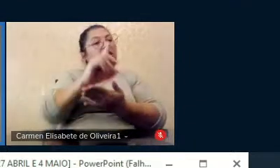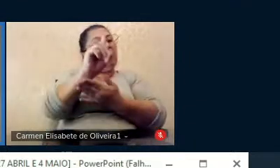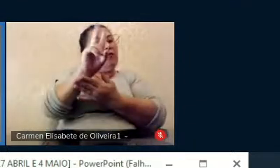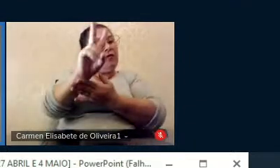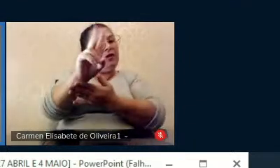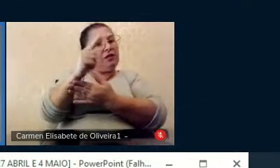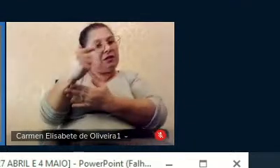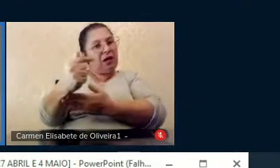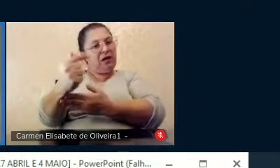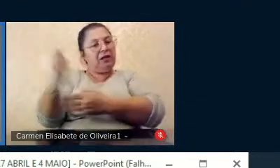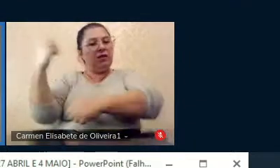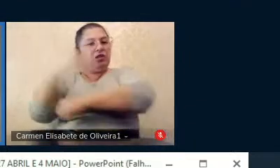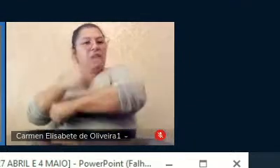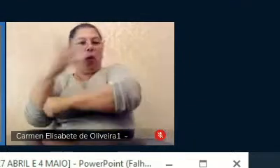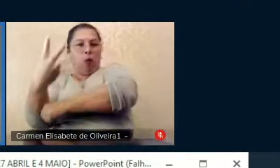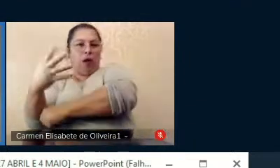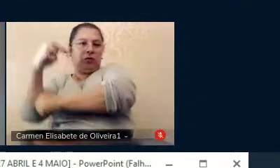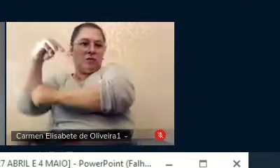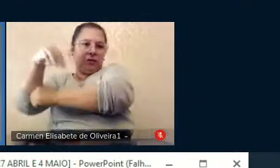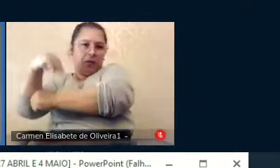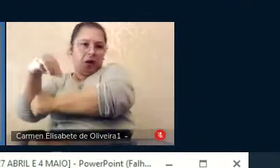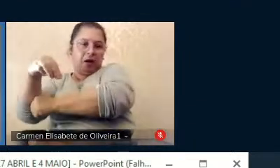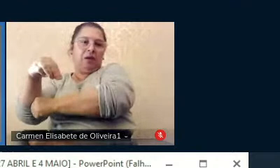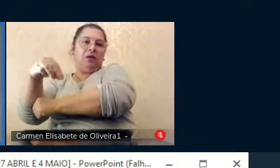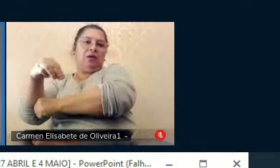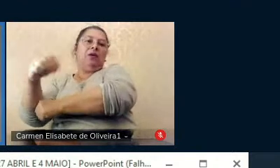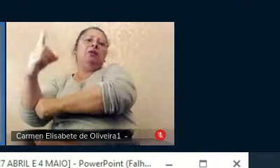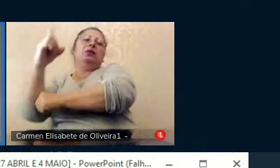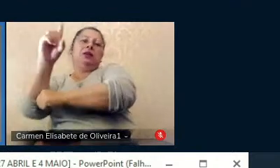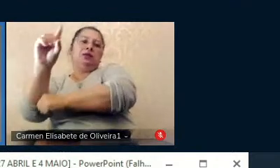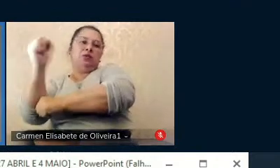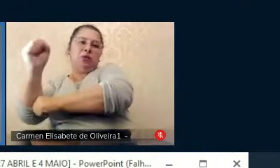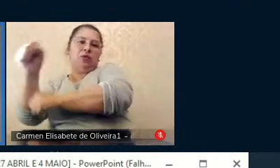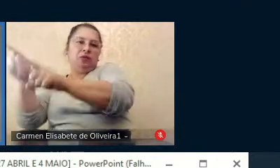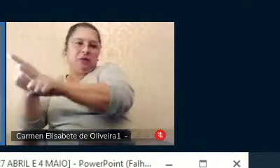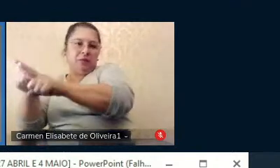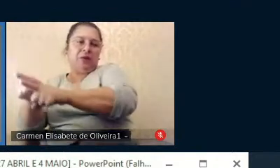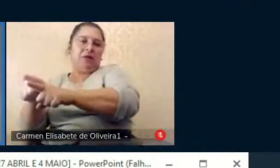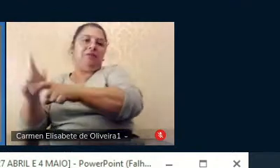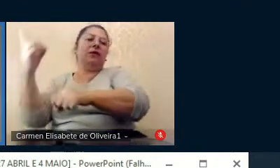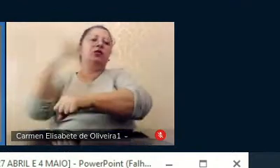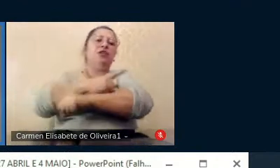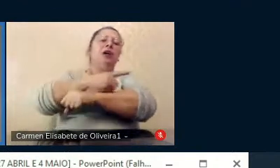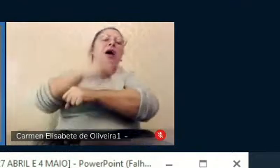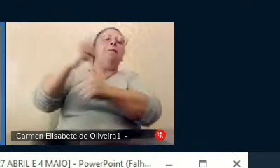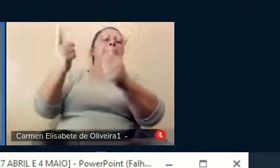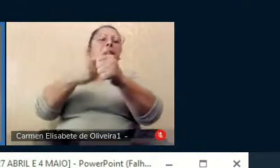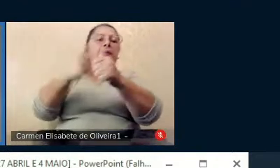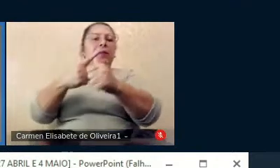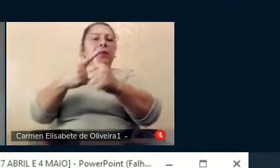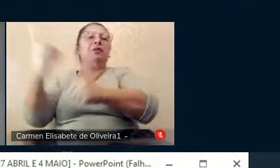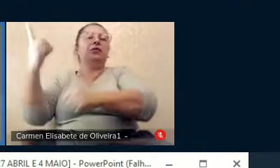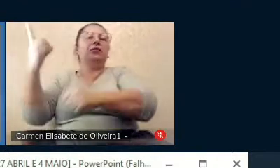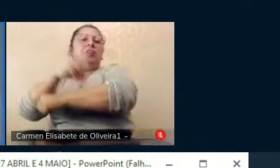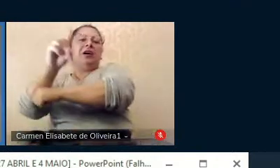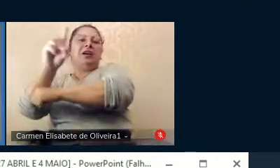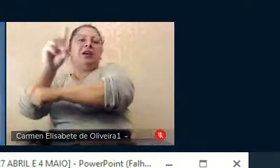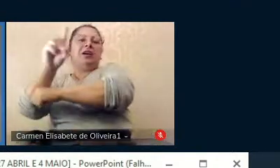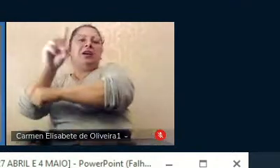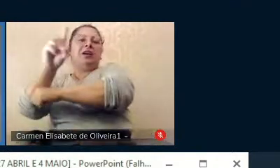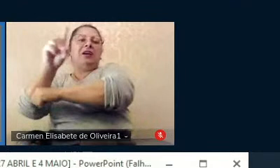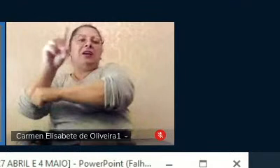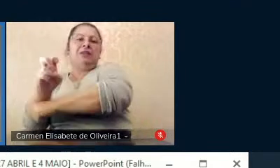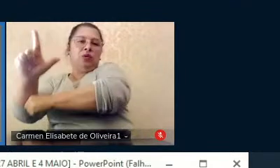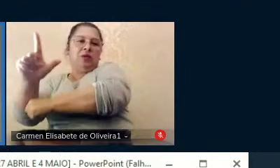dia 4 e dia 18, junho, dia 1º, dia 15 e dia 29, julho,